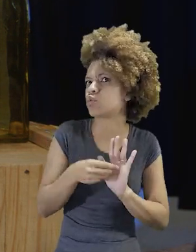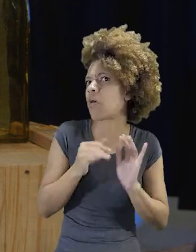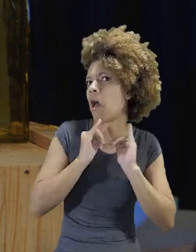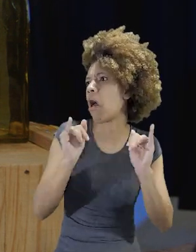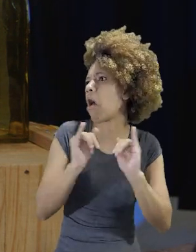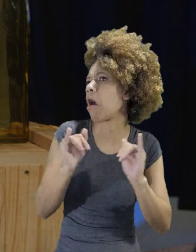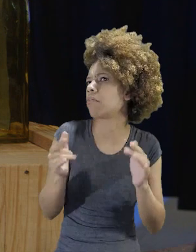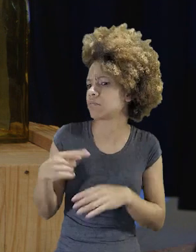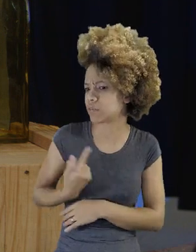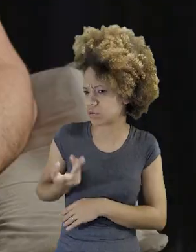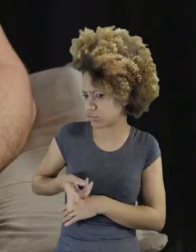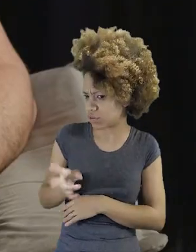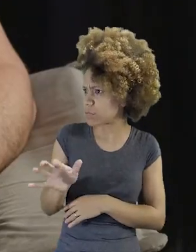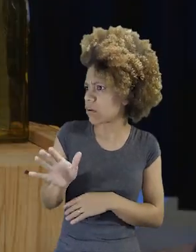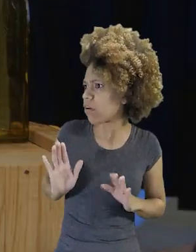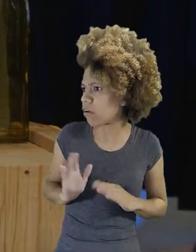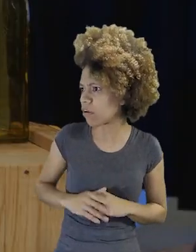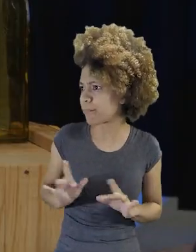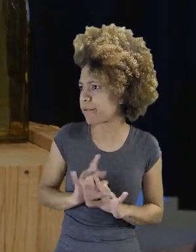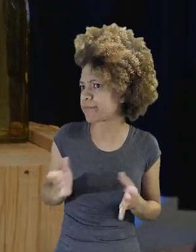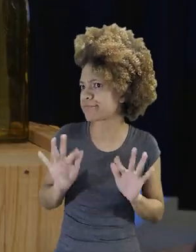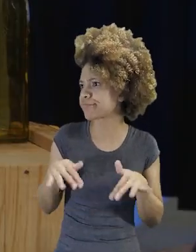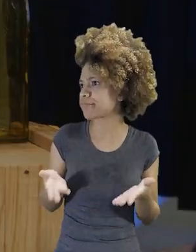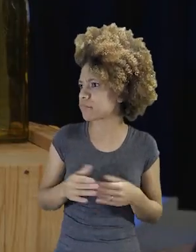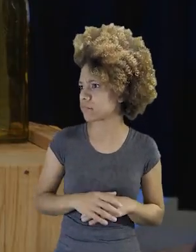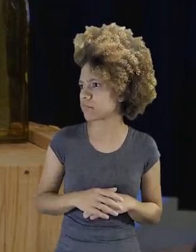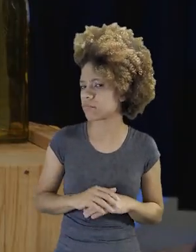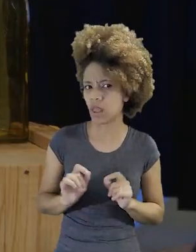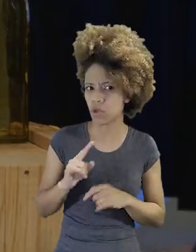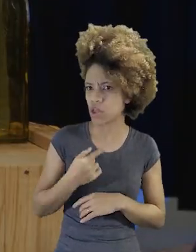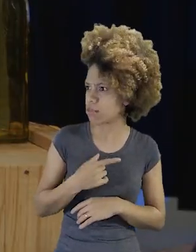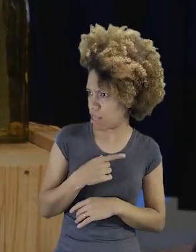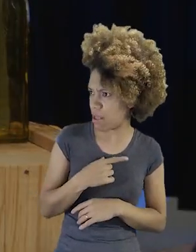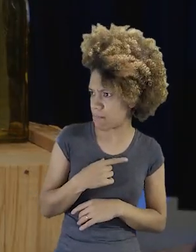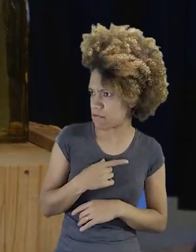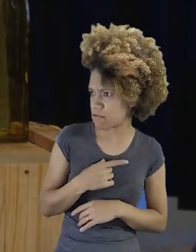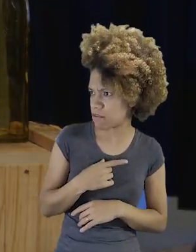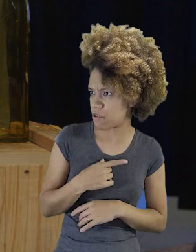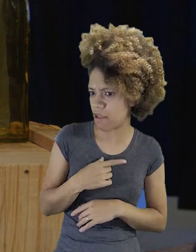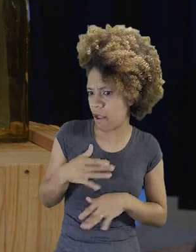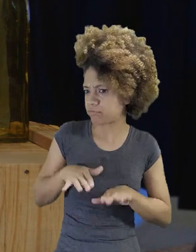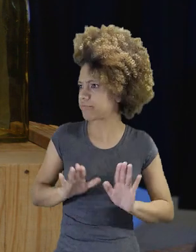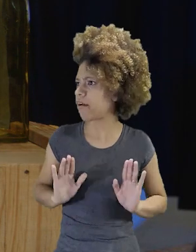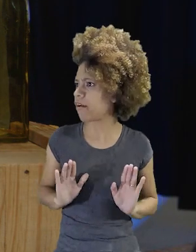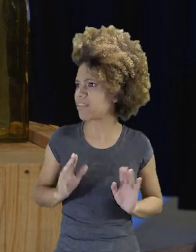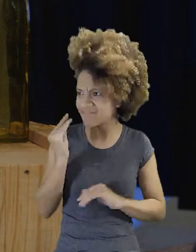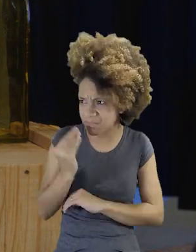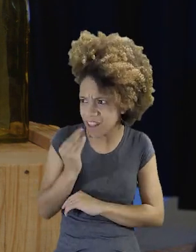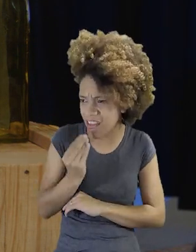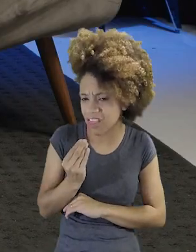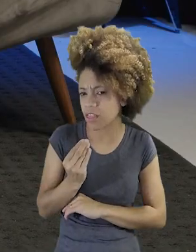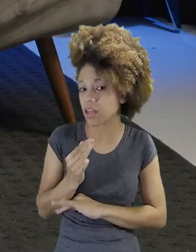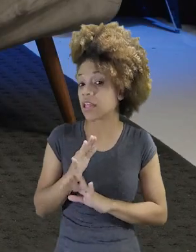sobre estudo e pronto e agora é o que a gente tem tá ligado é o que a